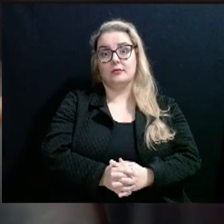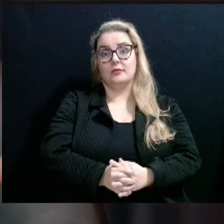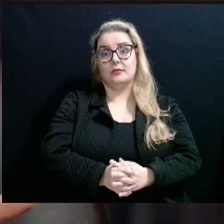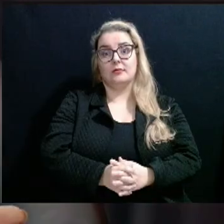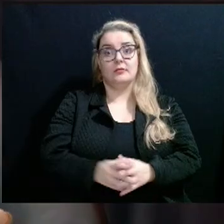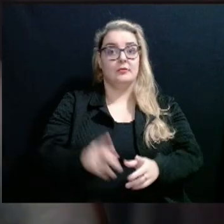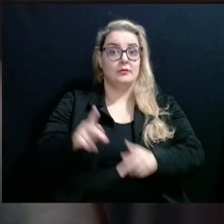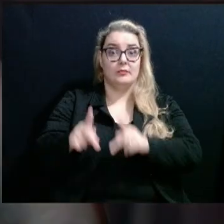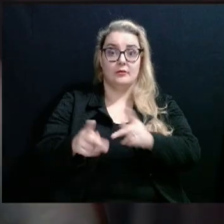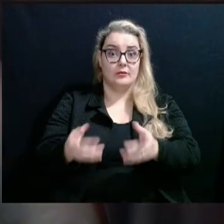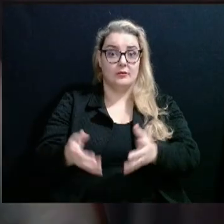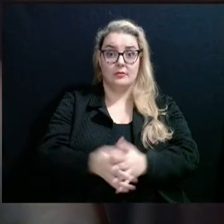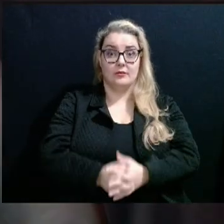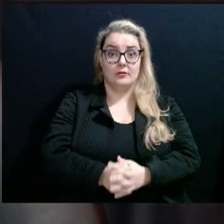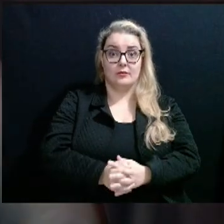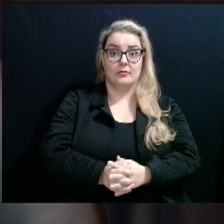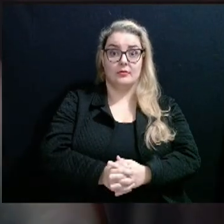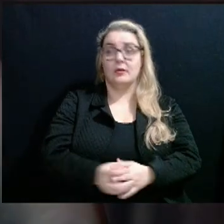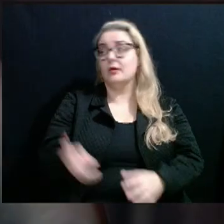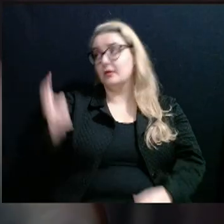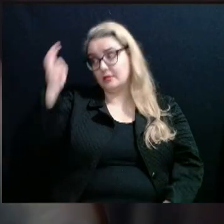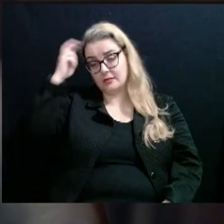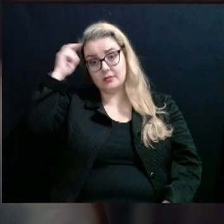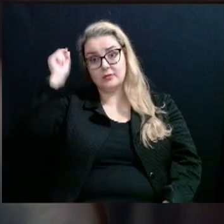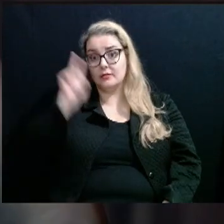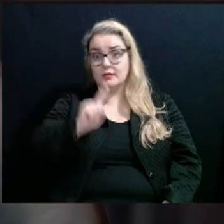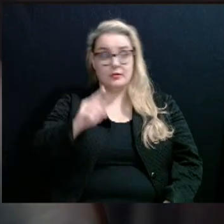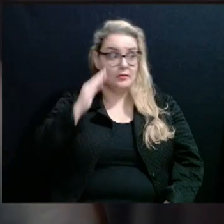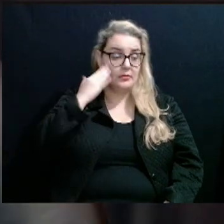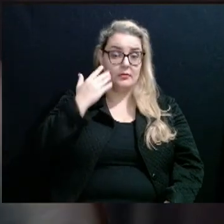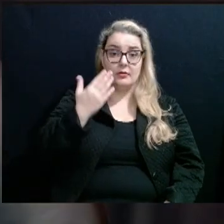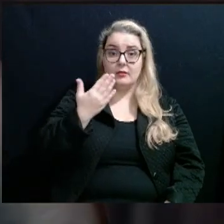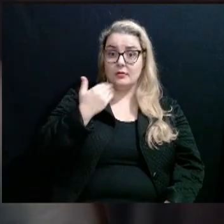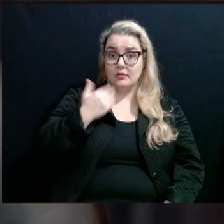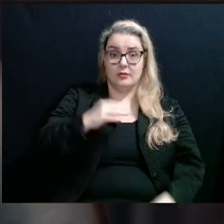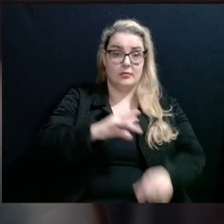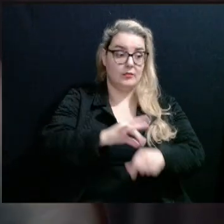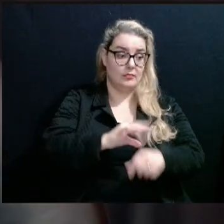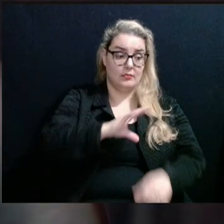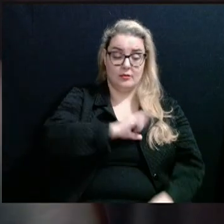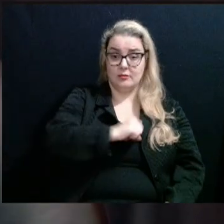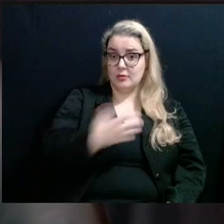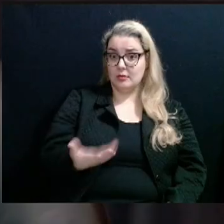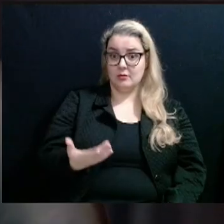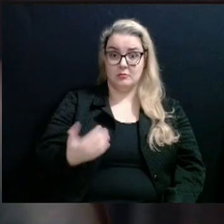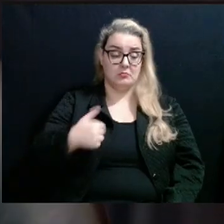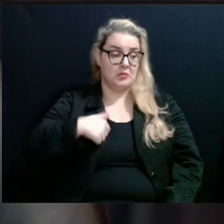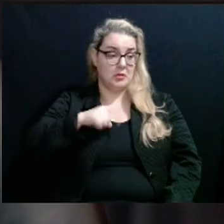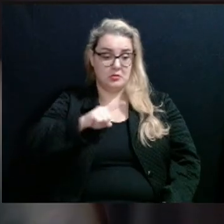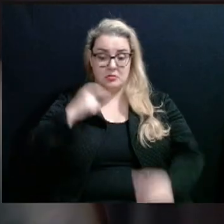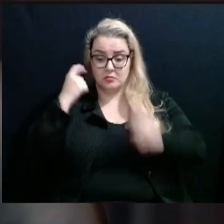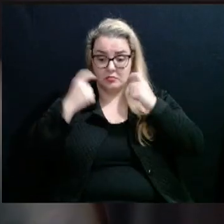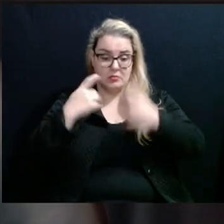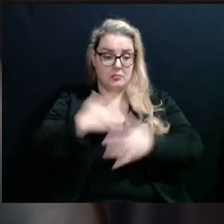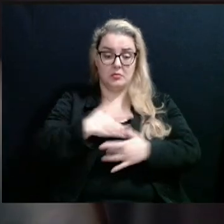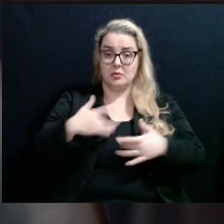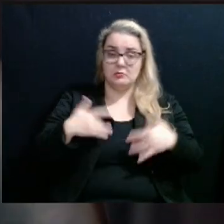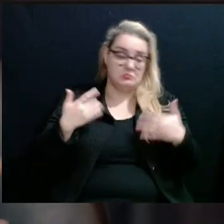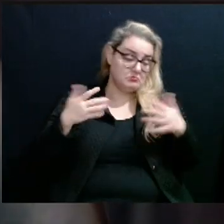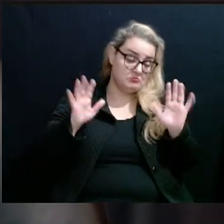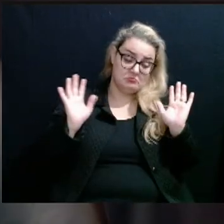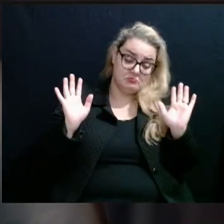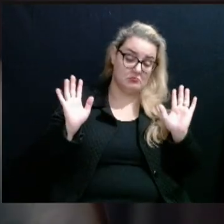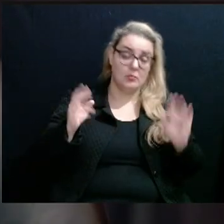às vezes, cultura, assim, né. não Aham. entendem. Eu como carne porque eu gosto, eu não me preocupo com a saúde, ou,